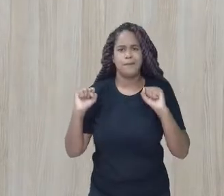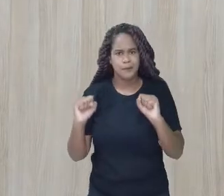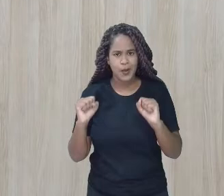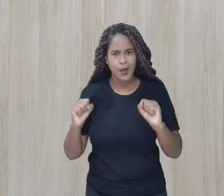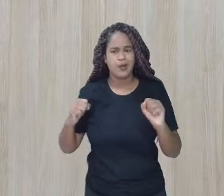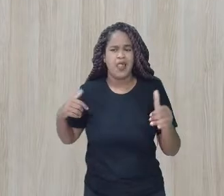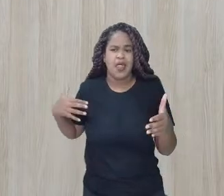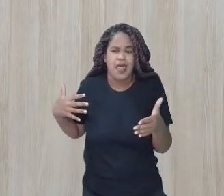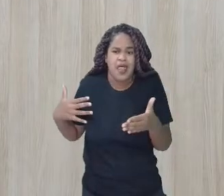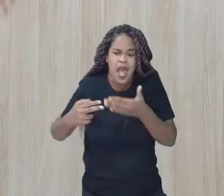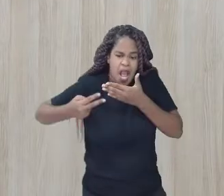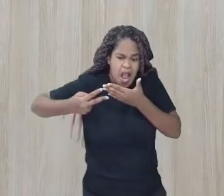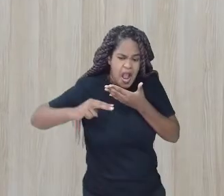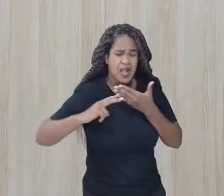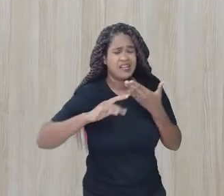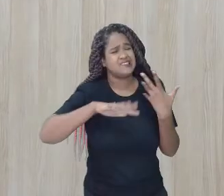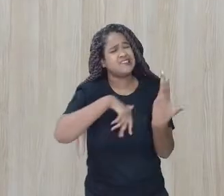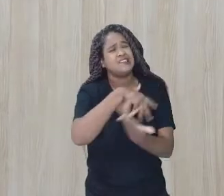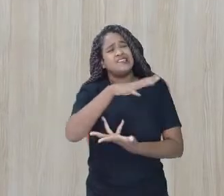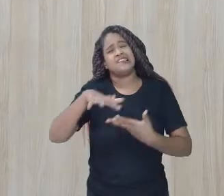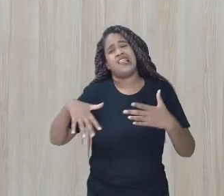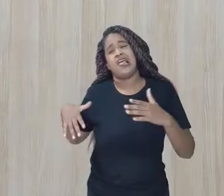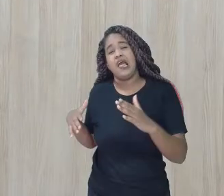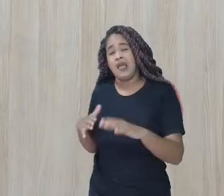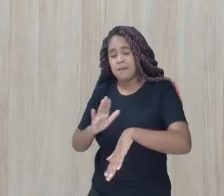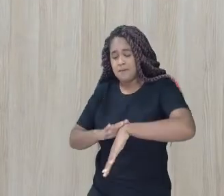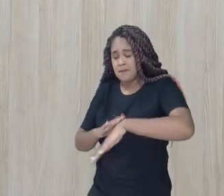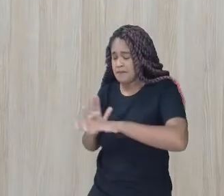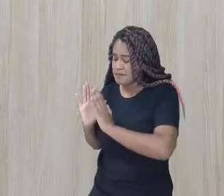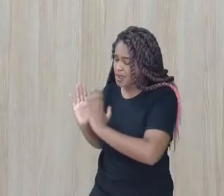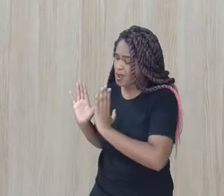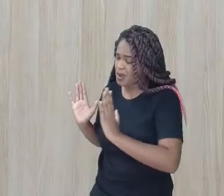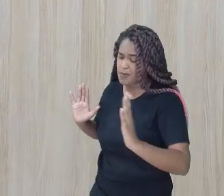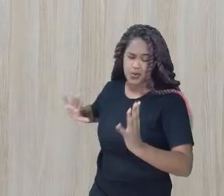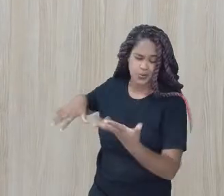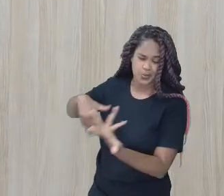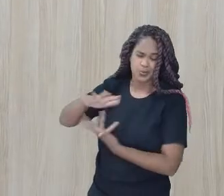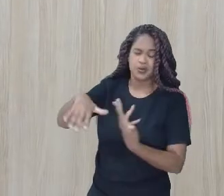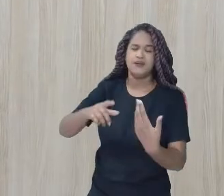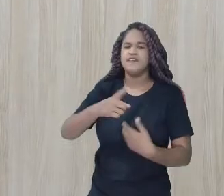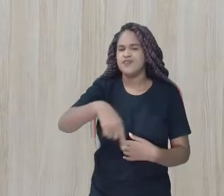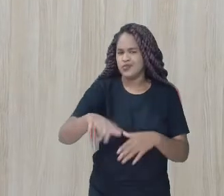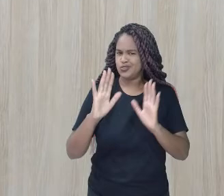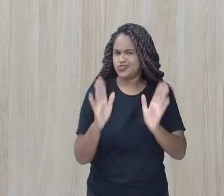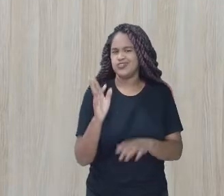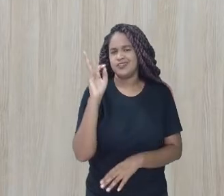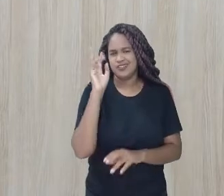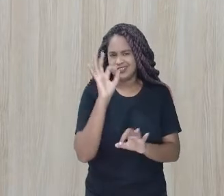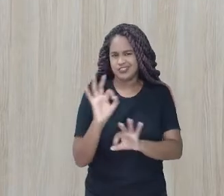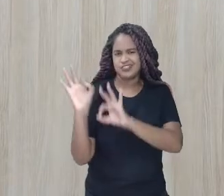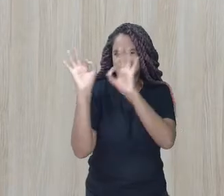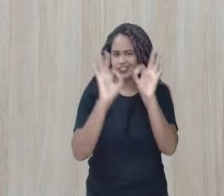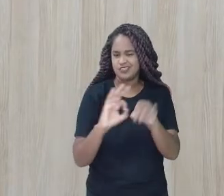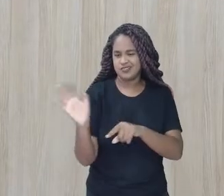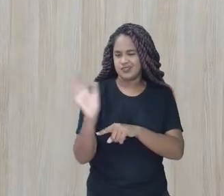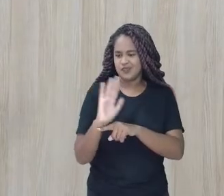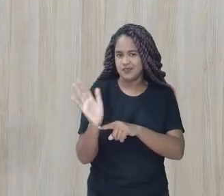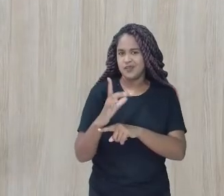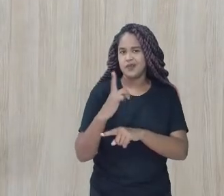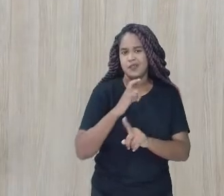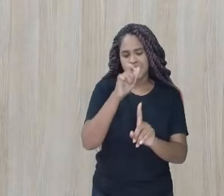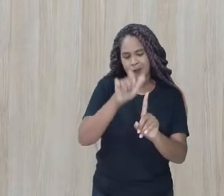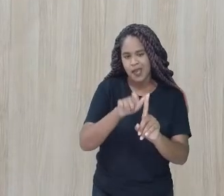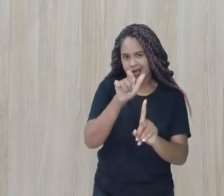acabar atrapalhando toda a linha temporal. Eu tenho certeza que vocês já devem ter assistido a algum filme em que um personagem